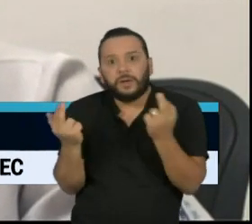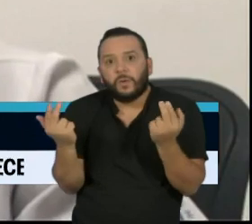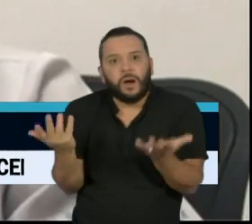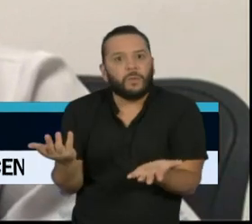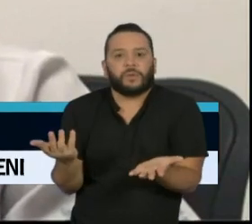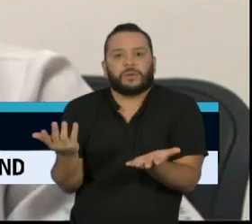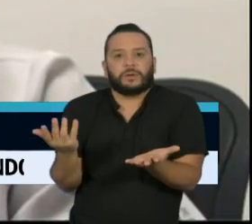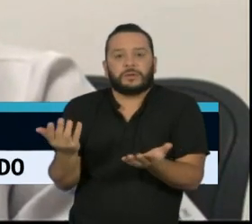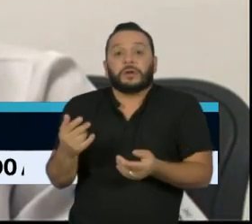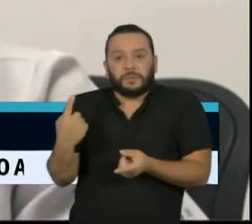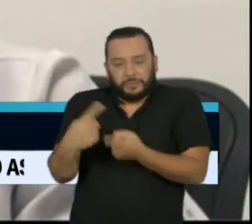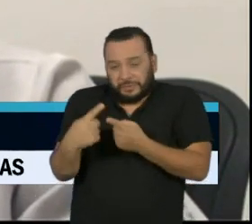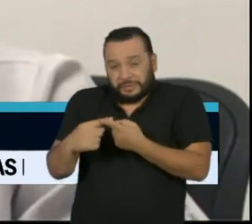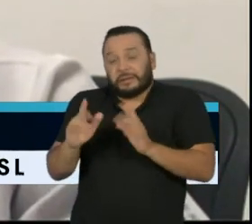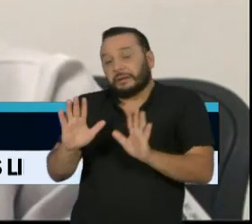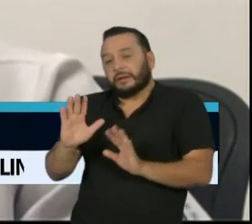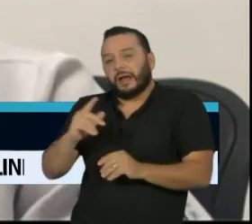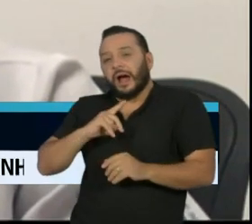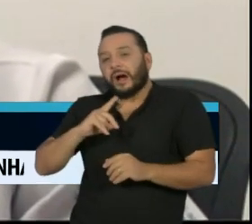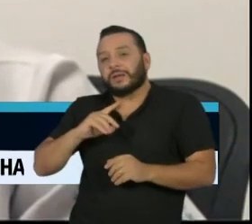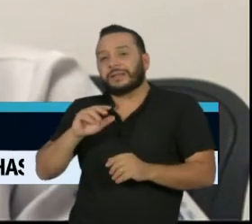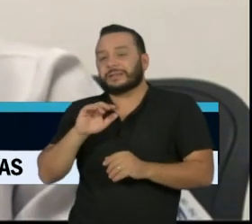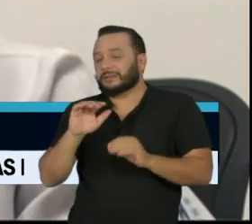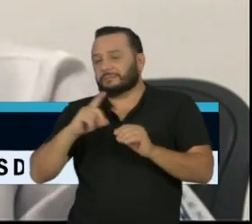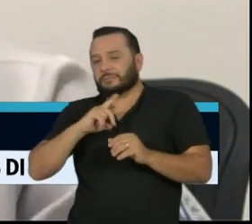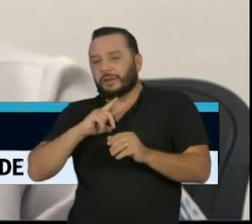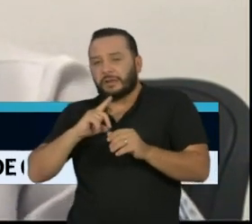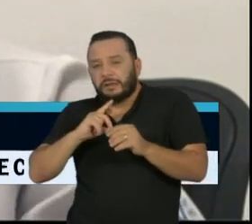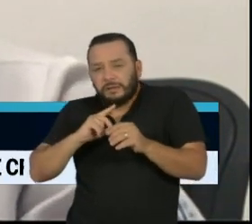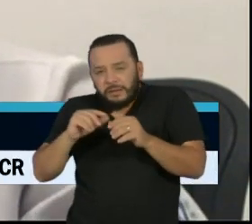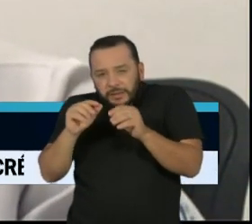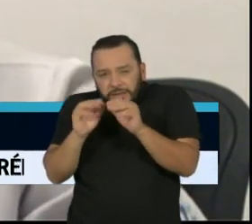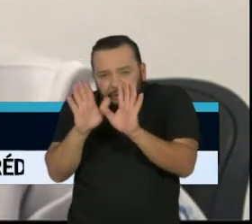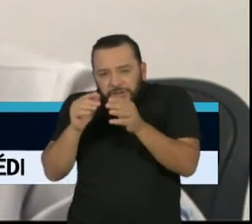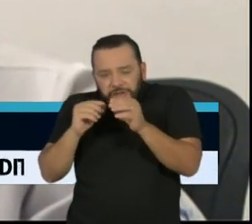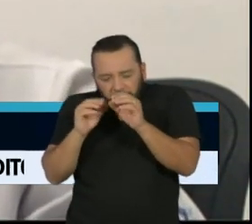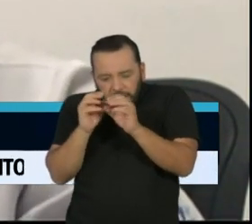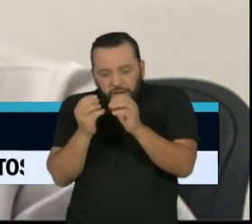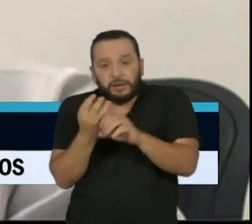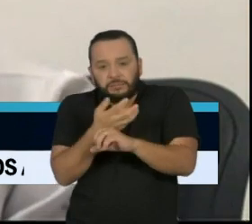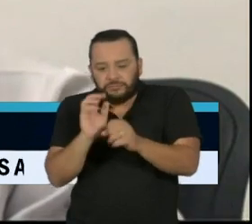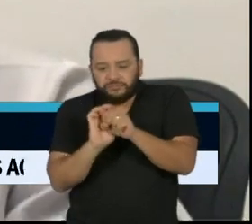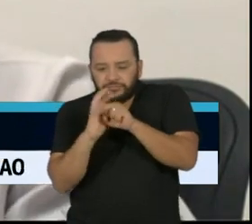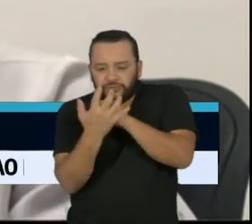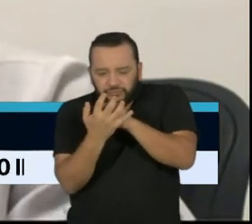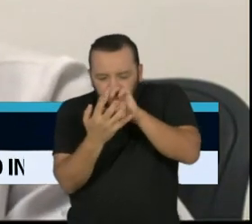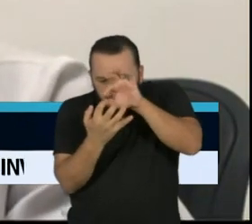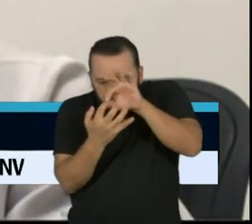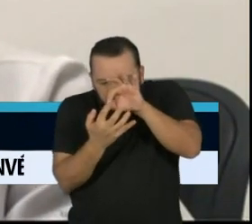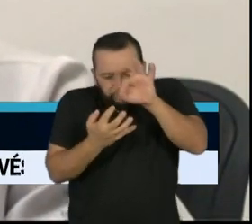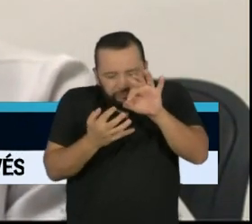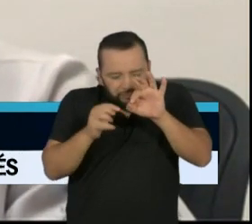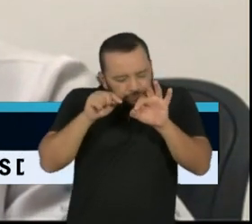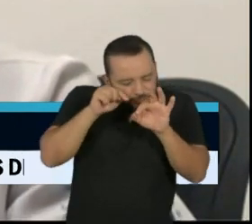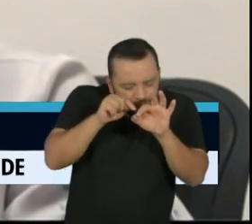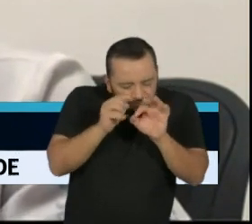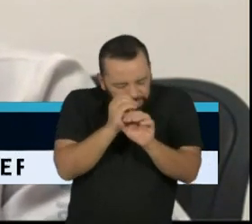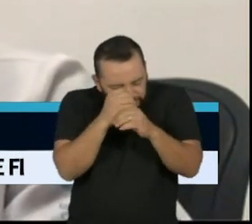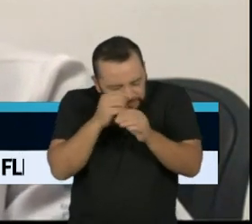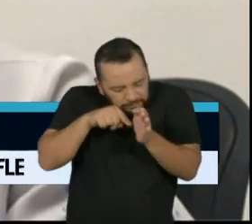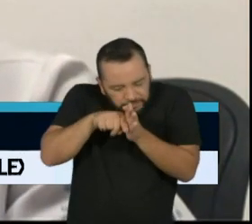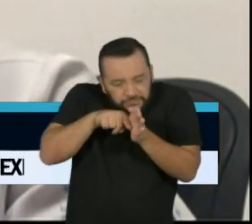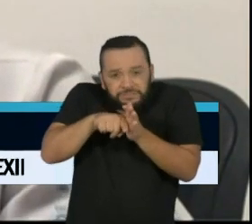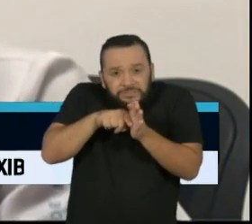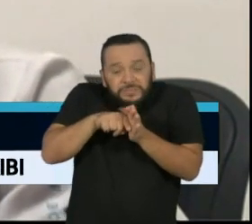que essa enzima protease ela é importante para moldar, para fazer a versão final da proteína